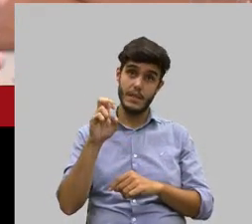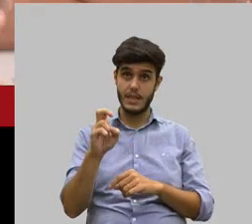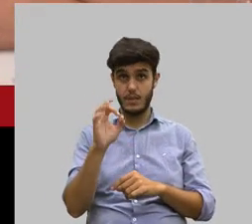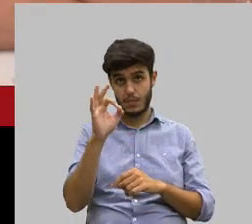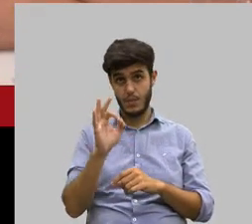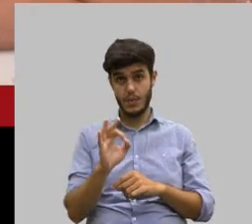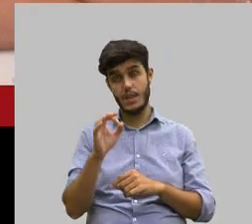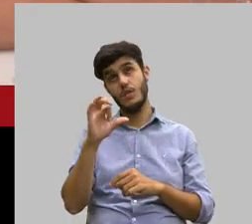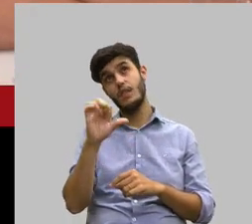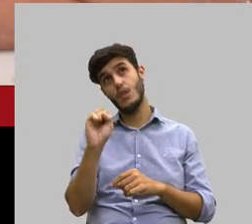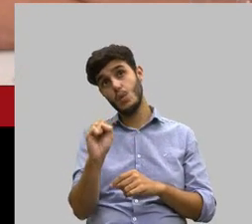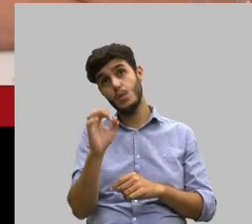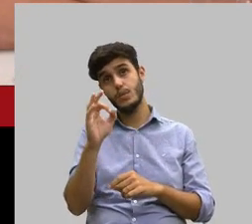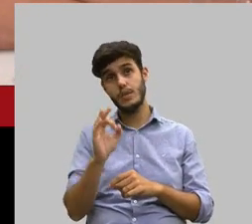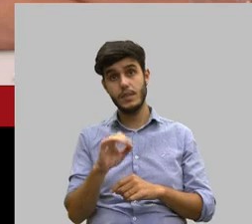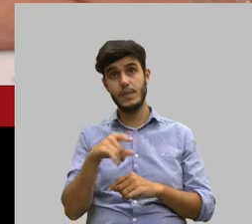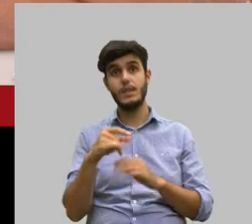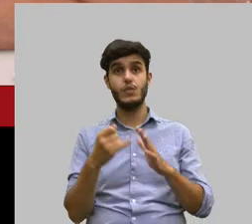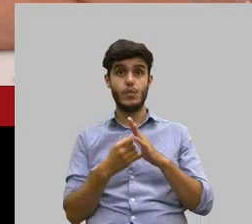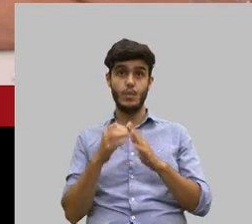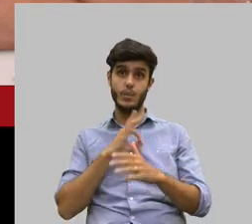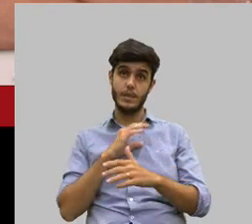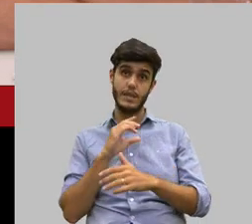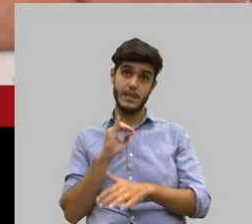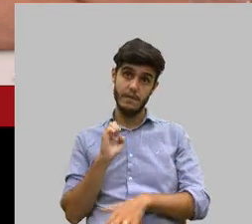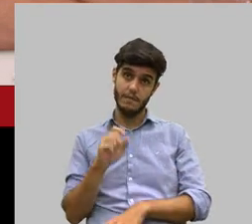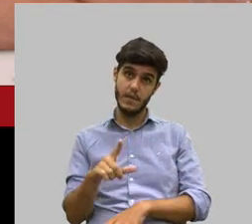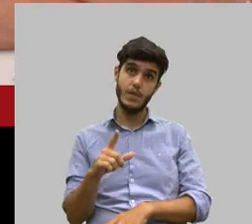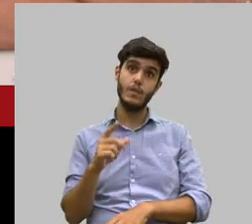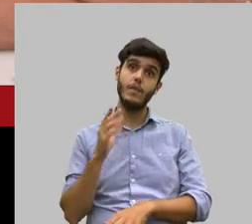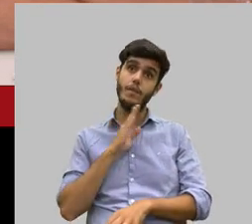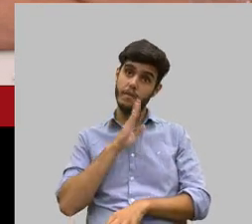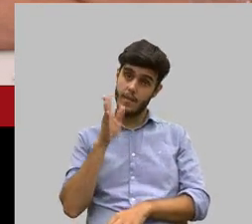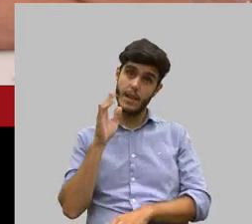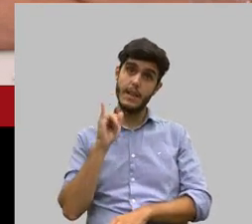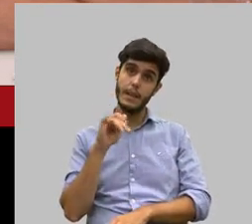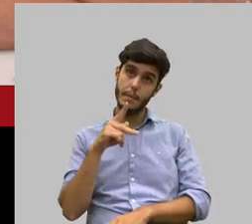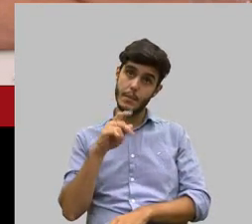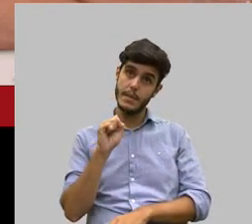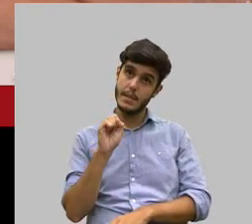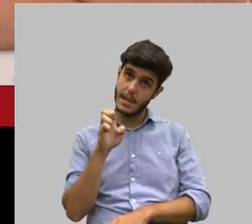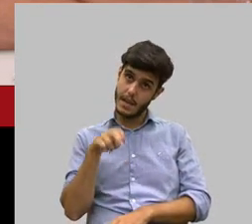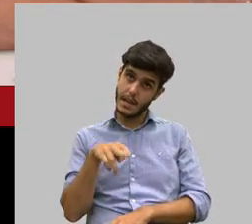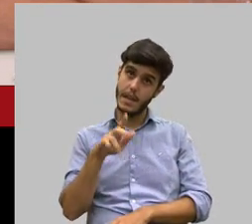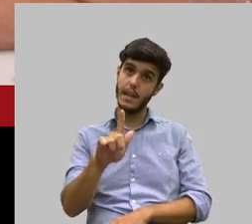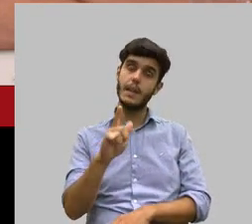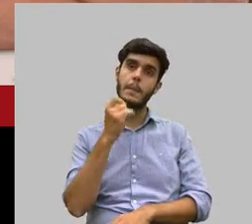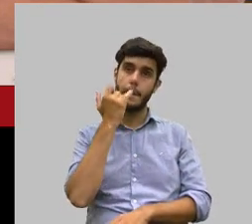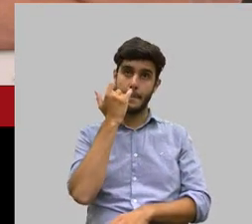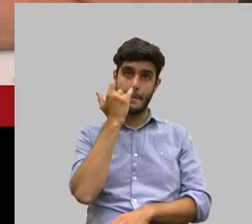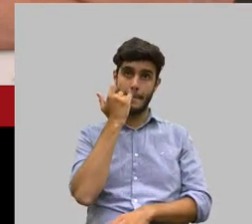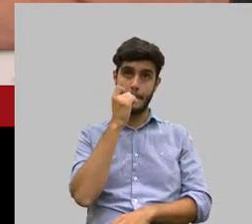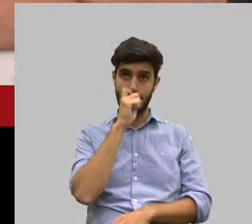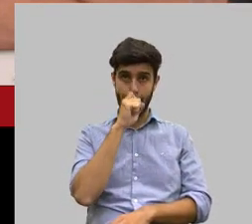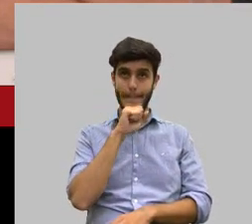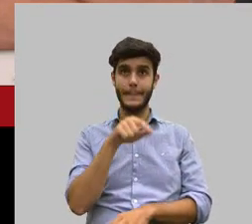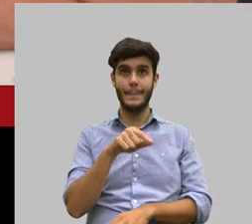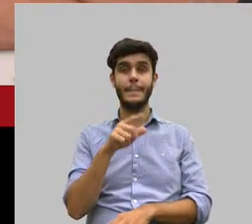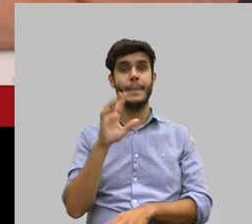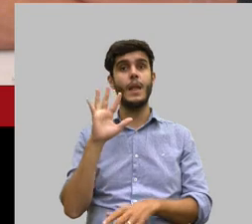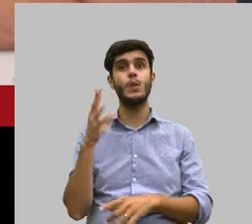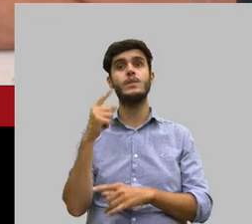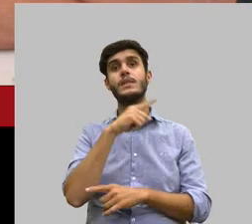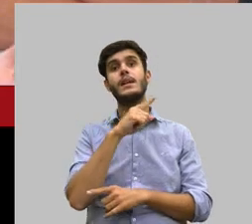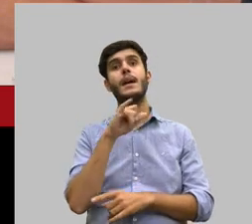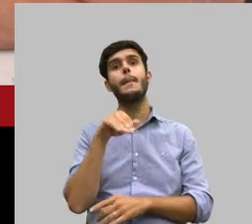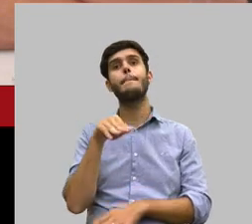98% da instituição Polícia Civil bate as portas do ipsen para que não aconteça o que aconteceu com hospital lá em maç